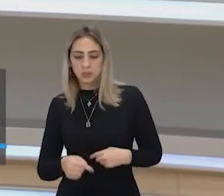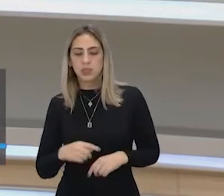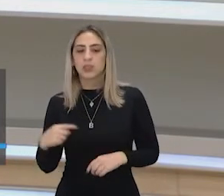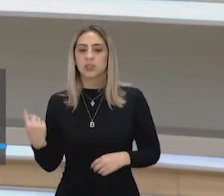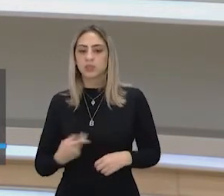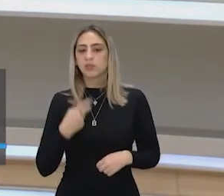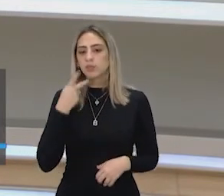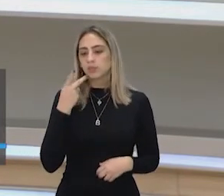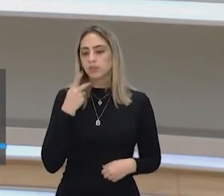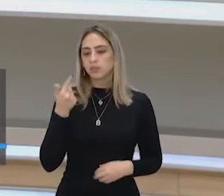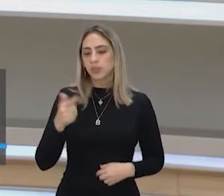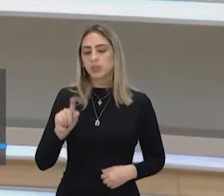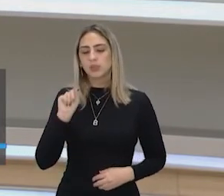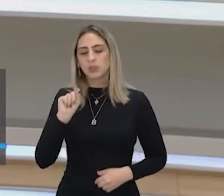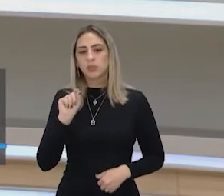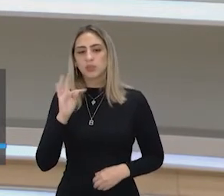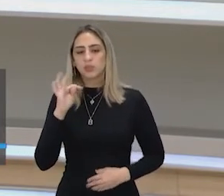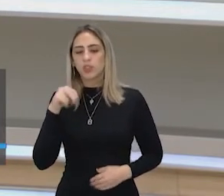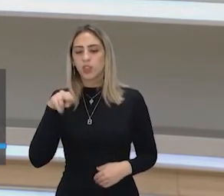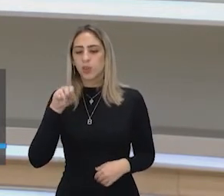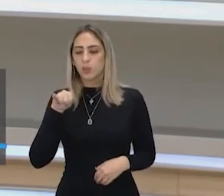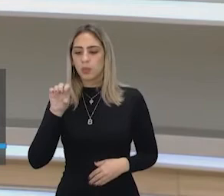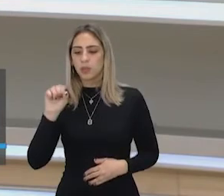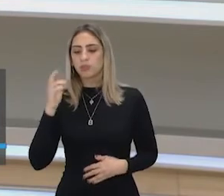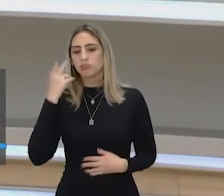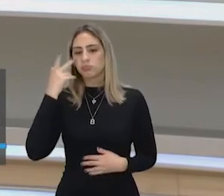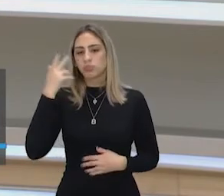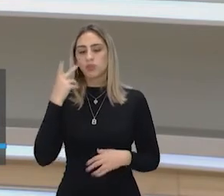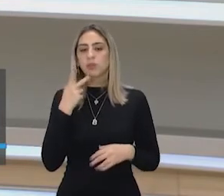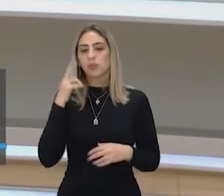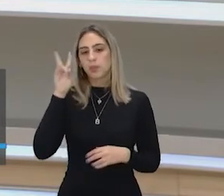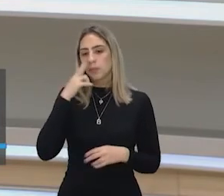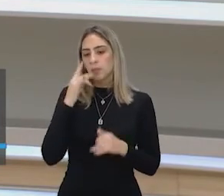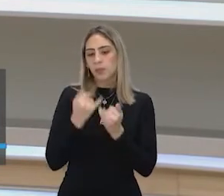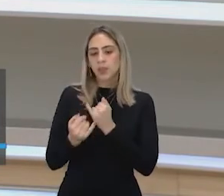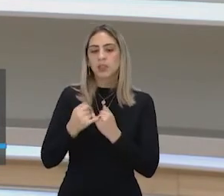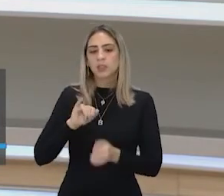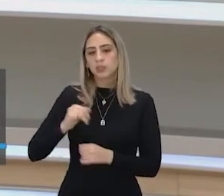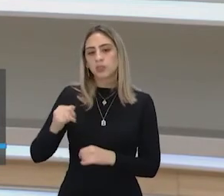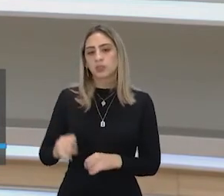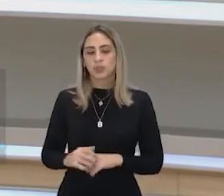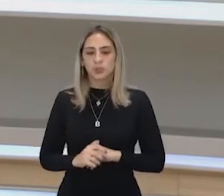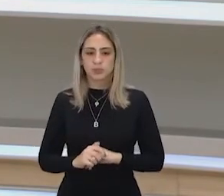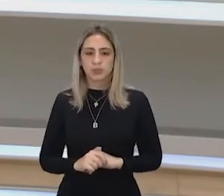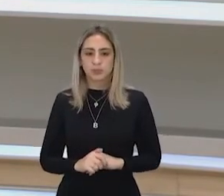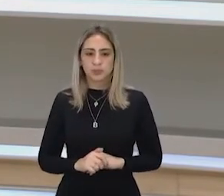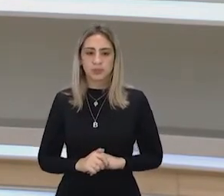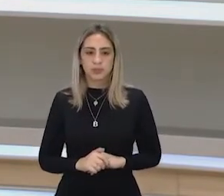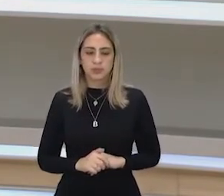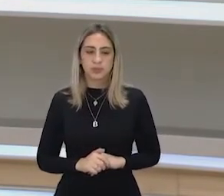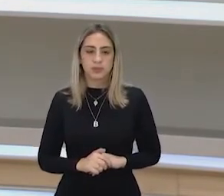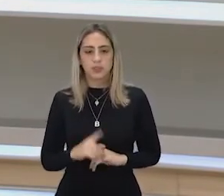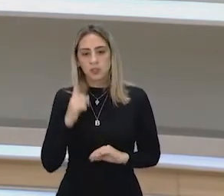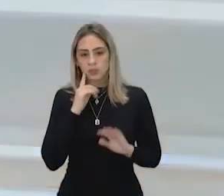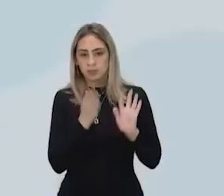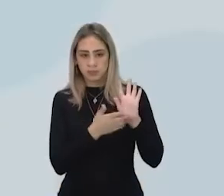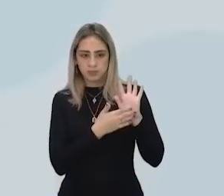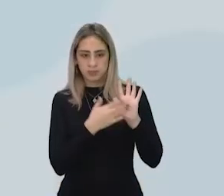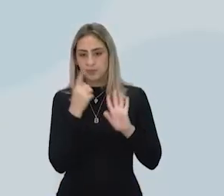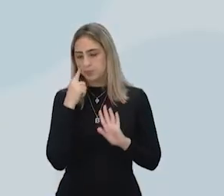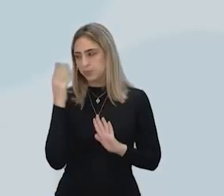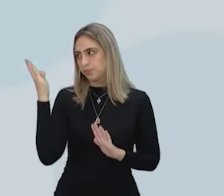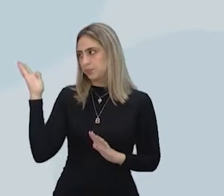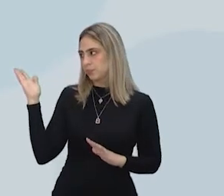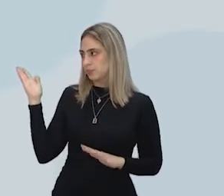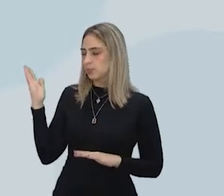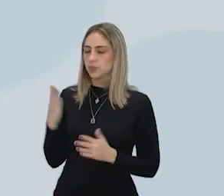vai falar mais um pouco de fenômenos naturais que parecem com os juros compostos. Olha aí na telinha que eu vou mostrar para vocês a nossa proposta. Então,